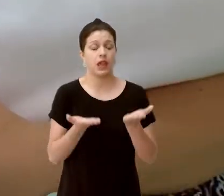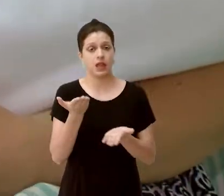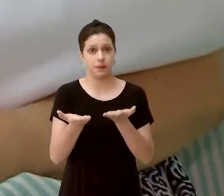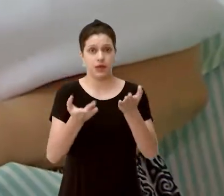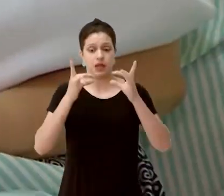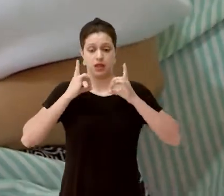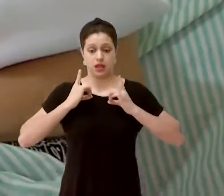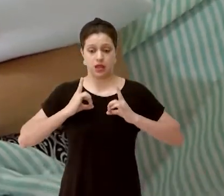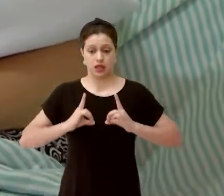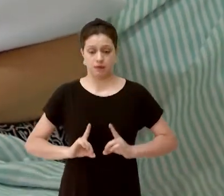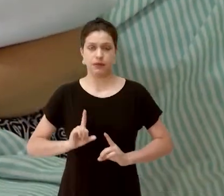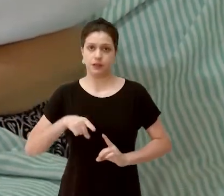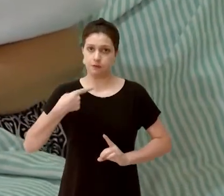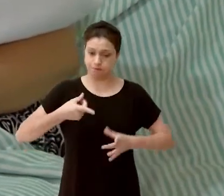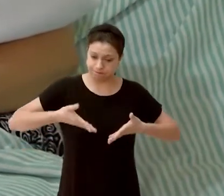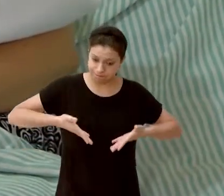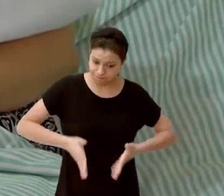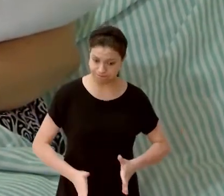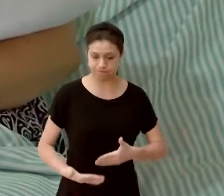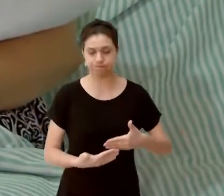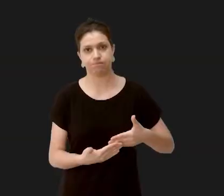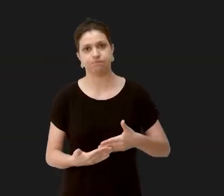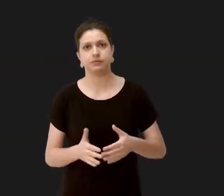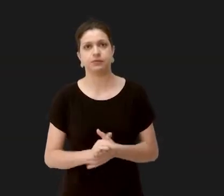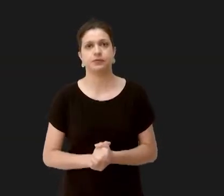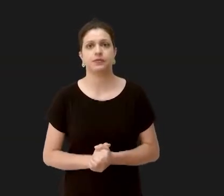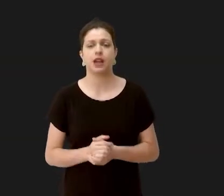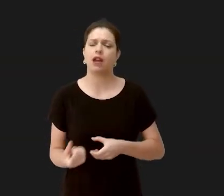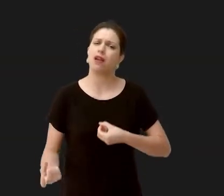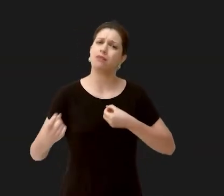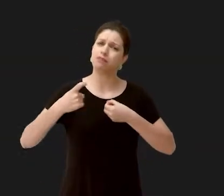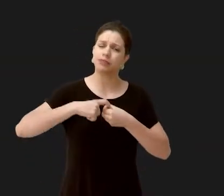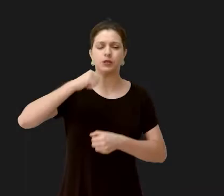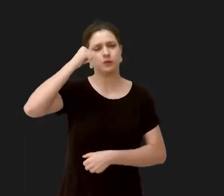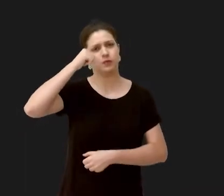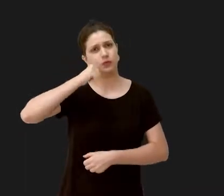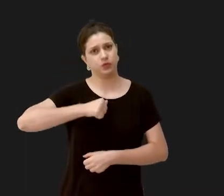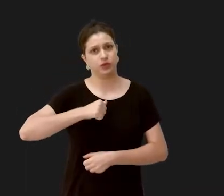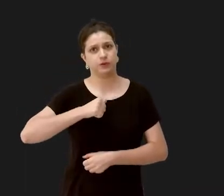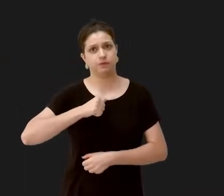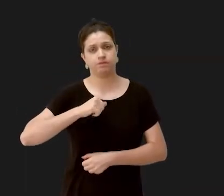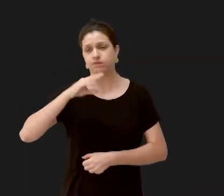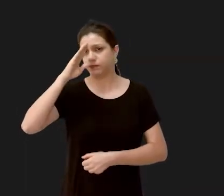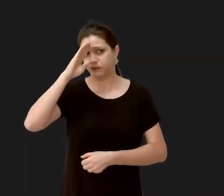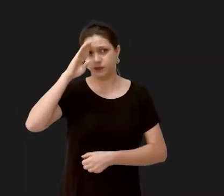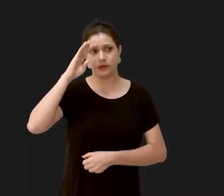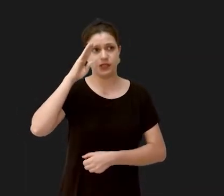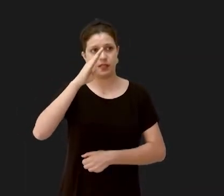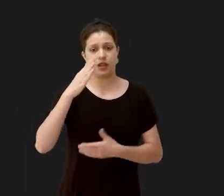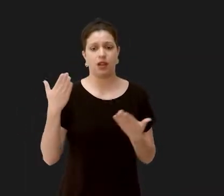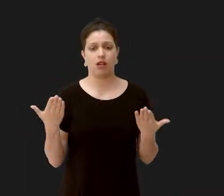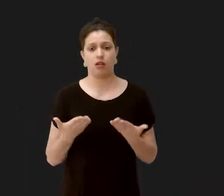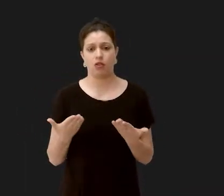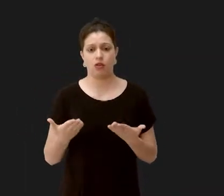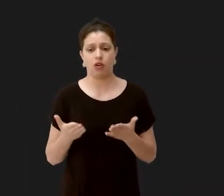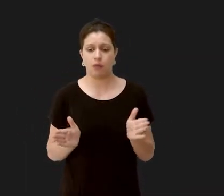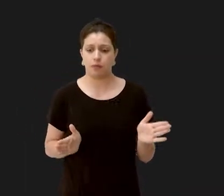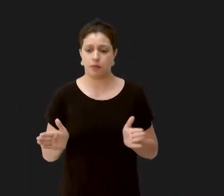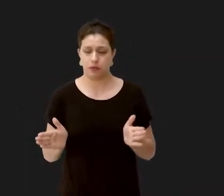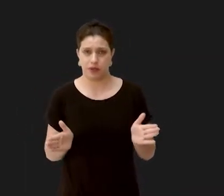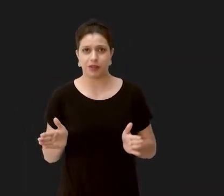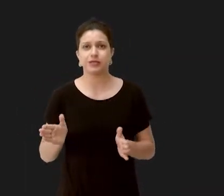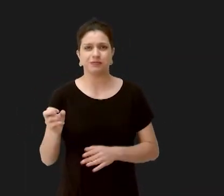da depressão pós-parto em Mato Grosso do Sul. Para que a gente possa recuperar essas mulheres, principalmente nesse